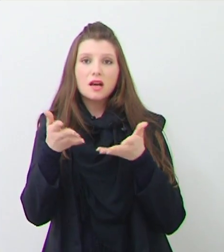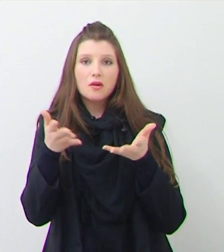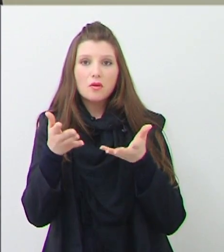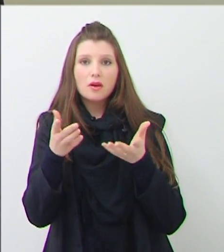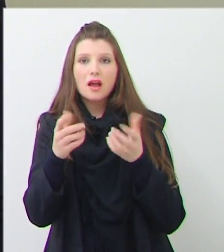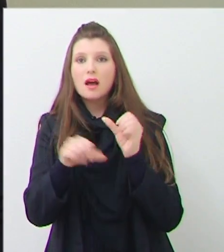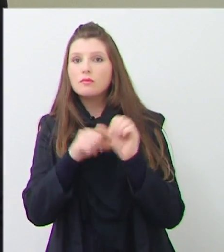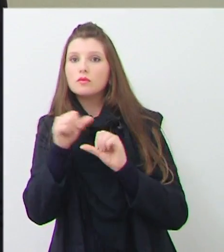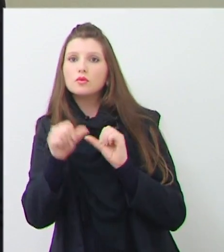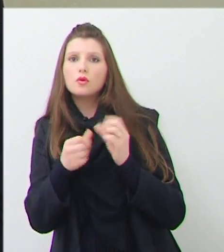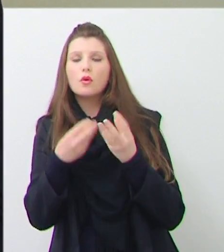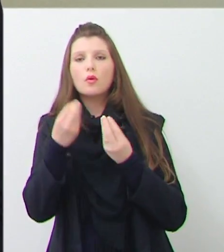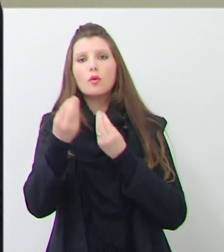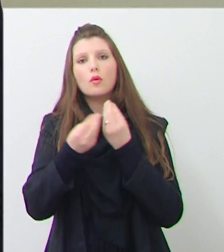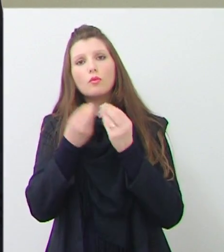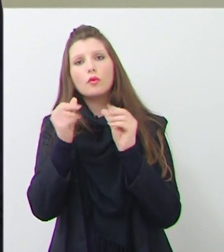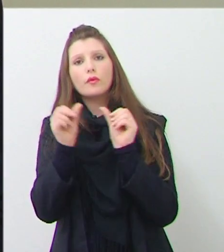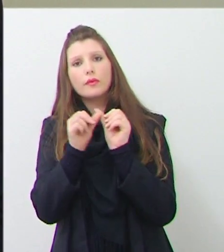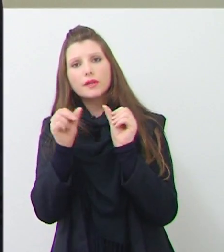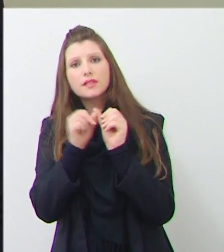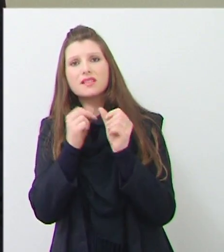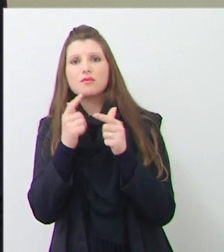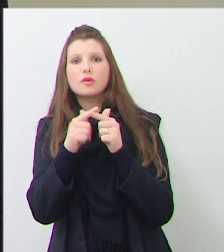cano e fazer uma camada menor